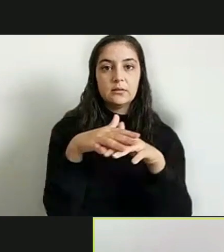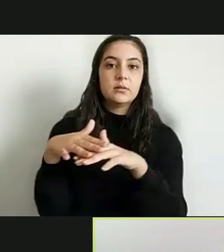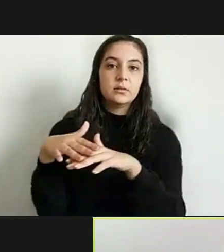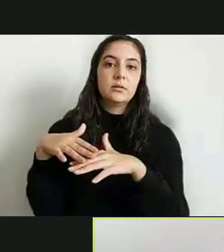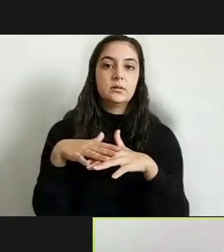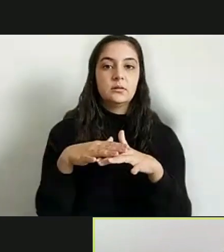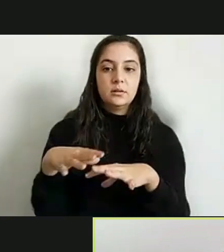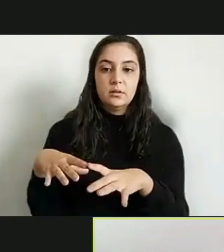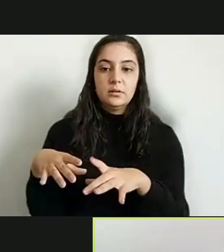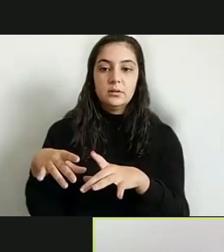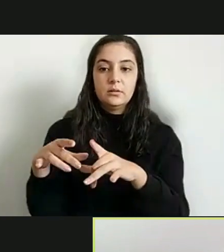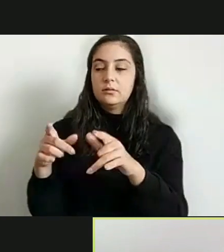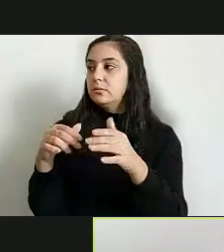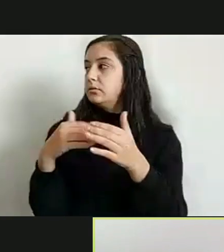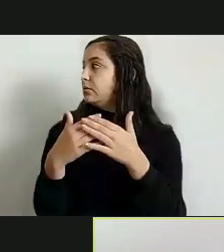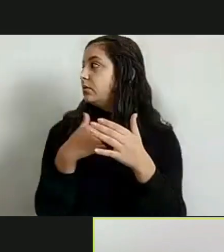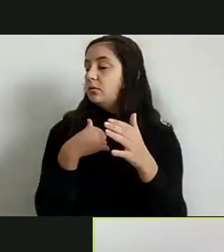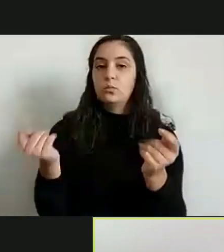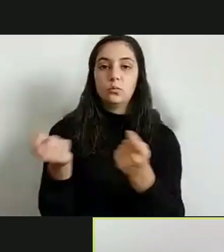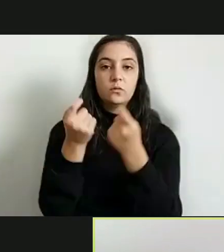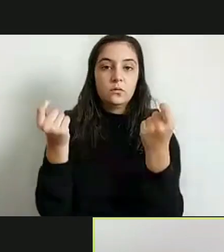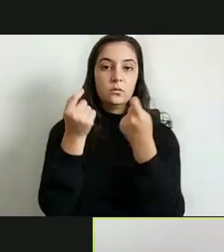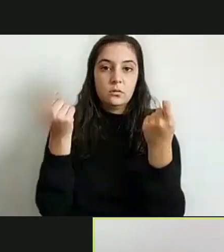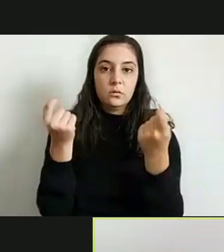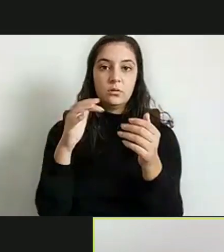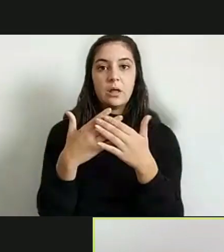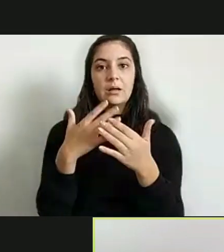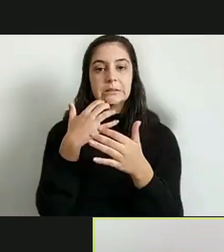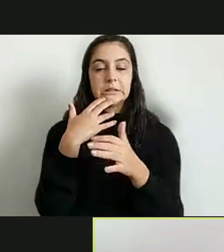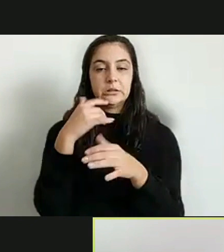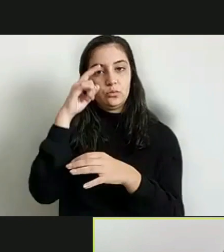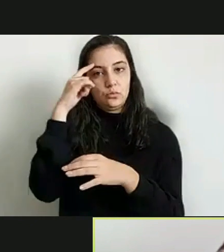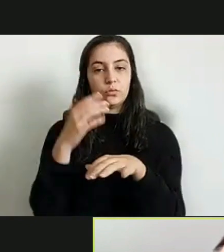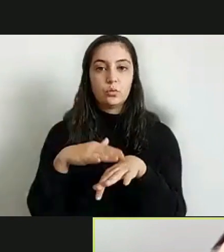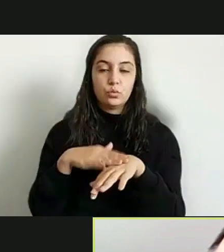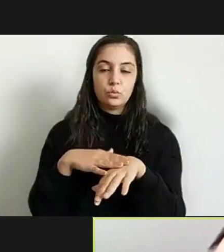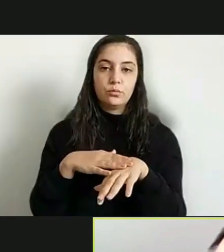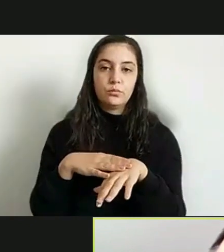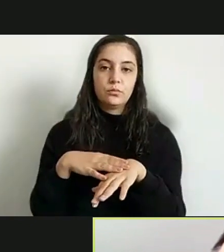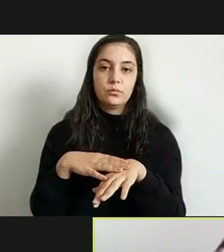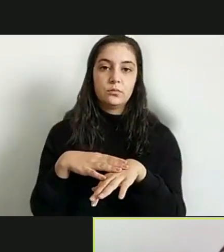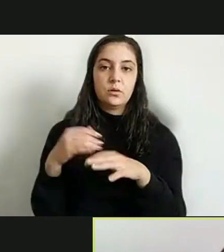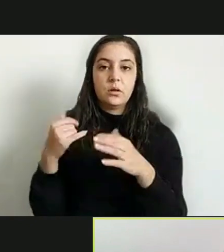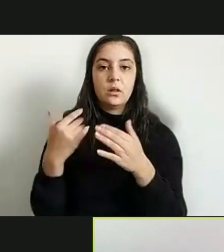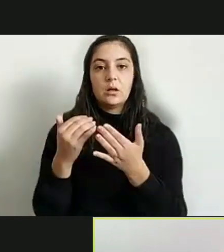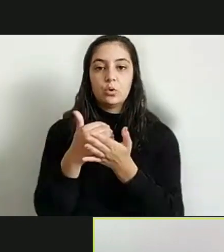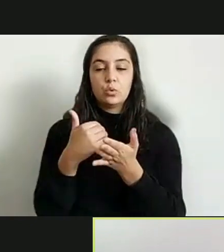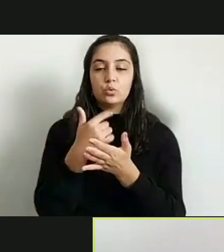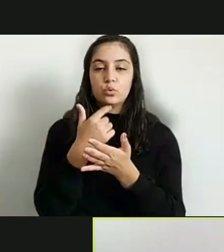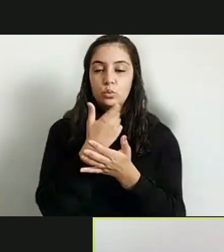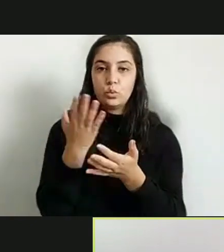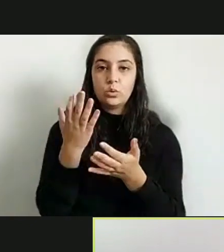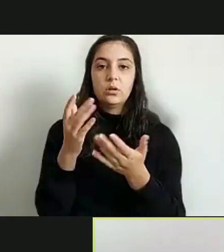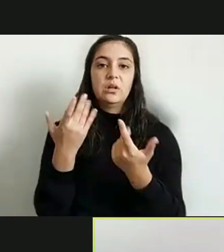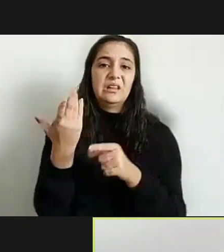e também promovida pelas autarquias, o que torna difícil a sua manutenção, porque elas, enfim, a sua manutenção exige muitos recursos, e nós estamos a assistir a alguns